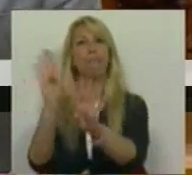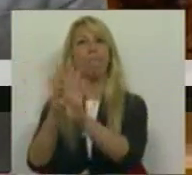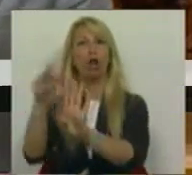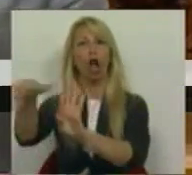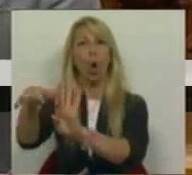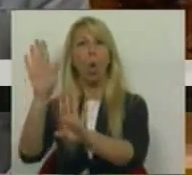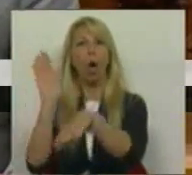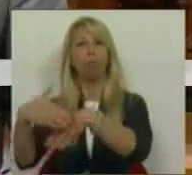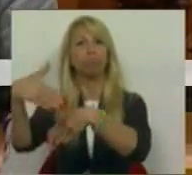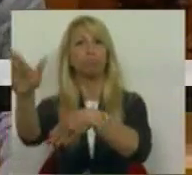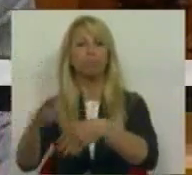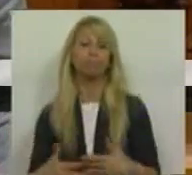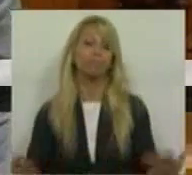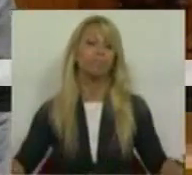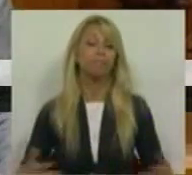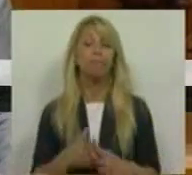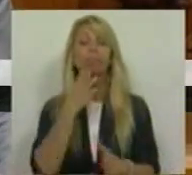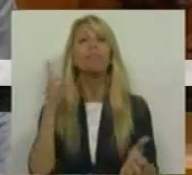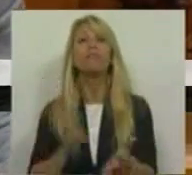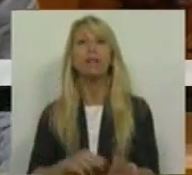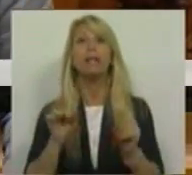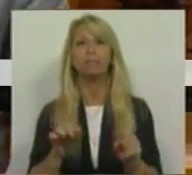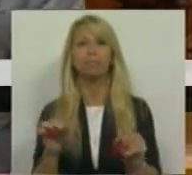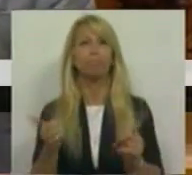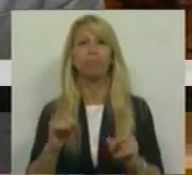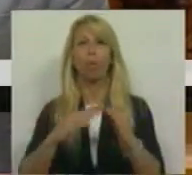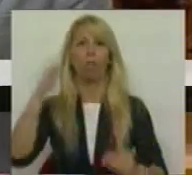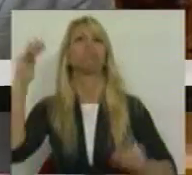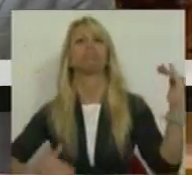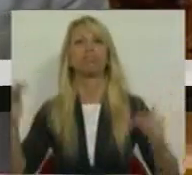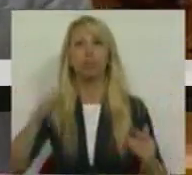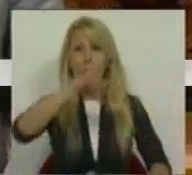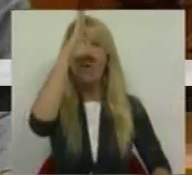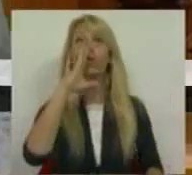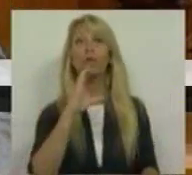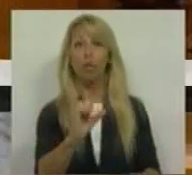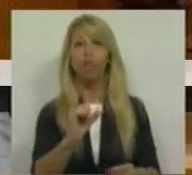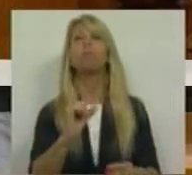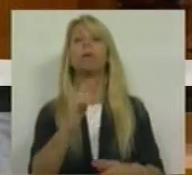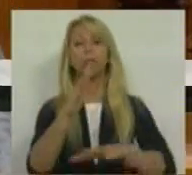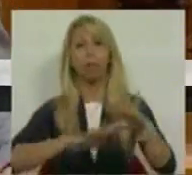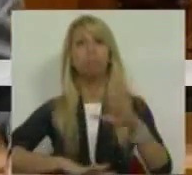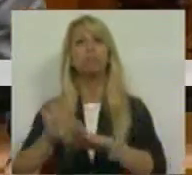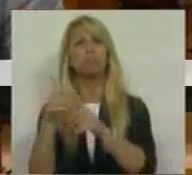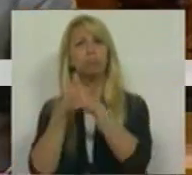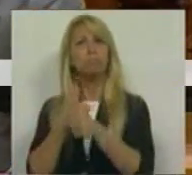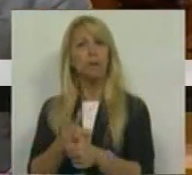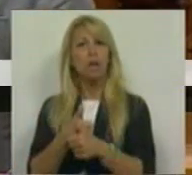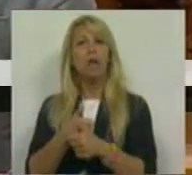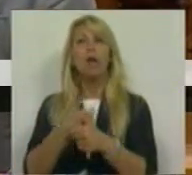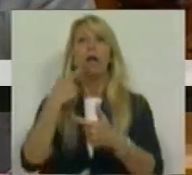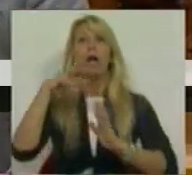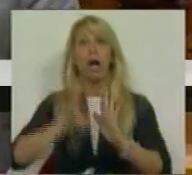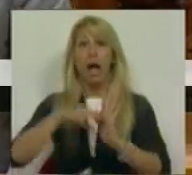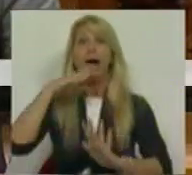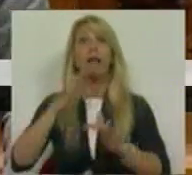Mas verdade seja dita, não é desta instabilidade governamental que se rege a Assembleia, a não ser para